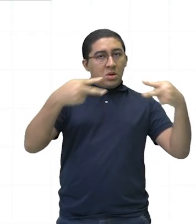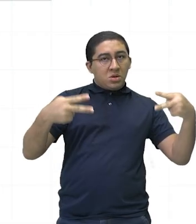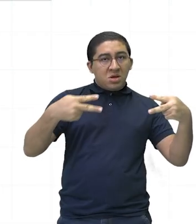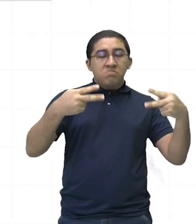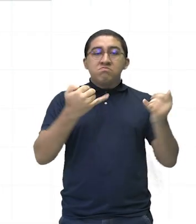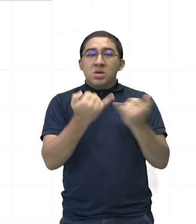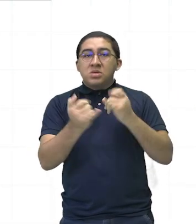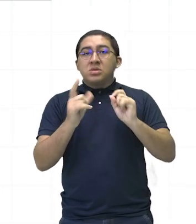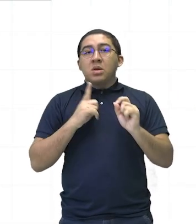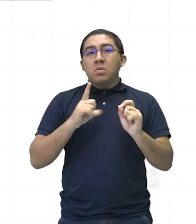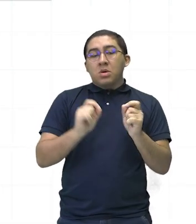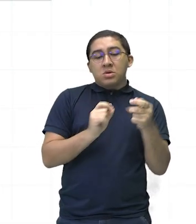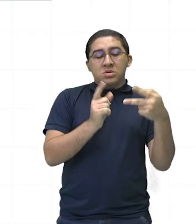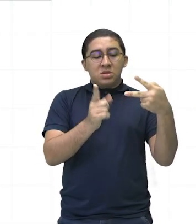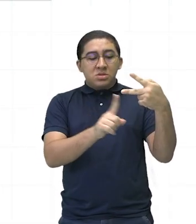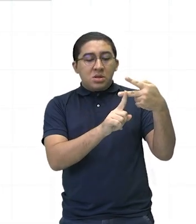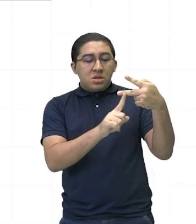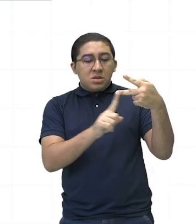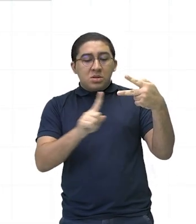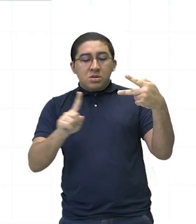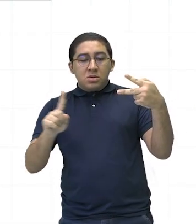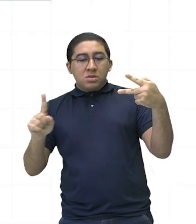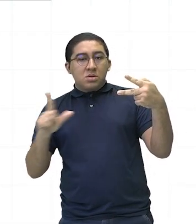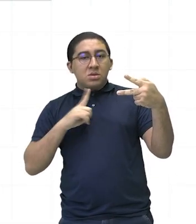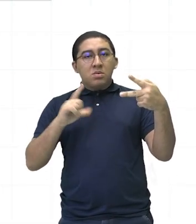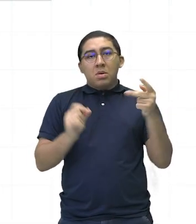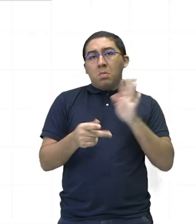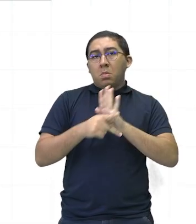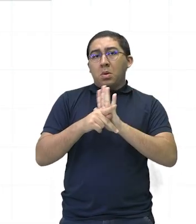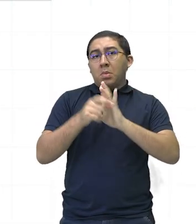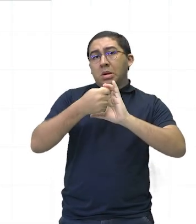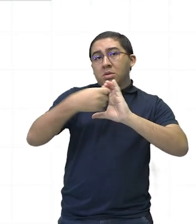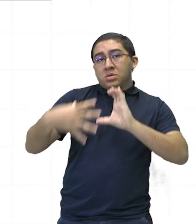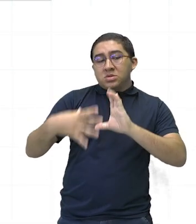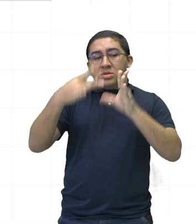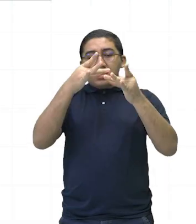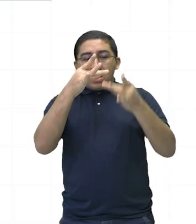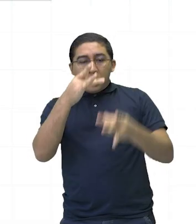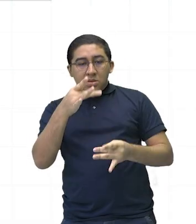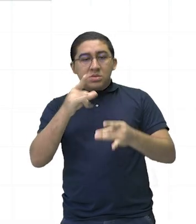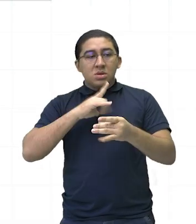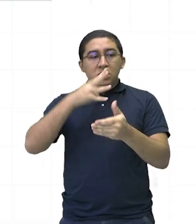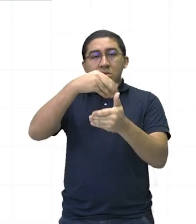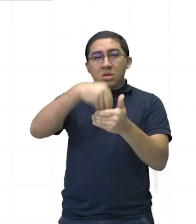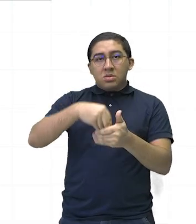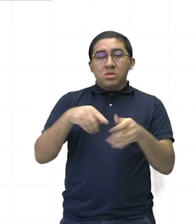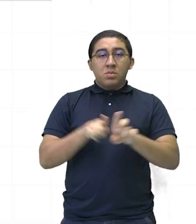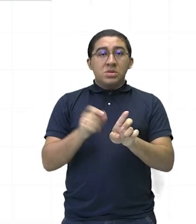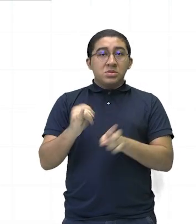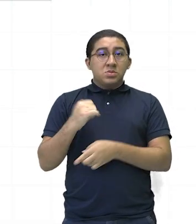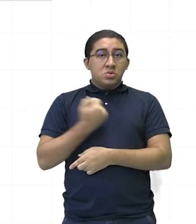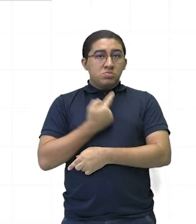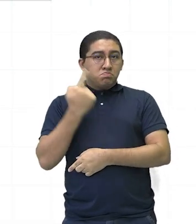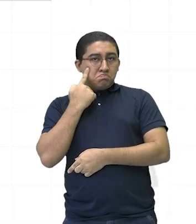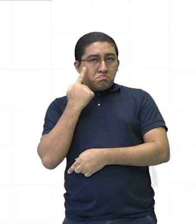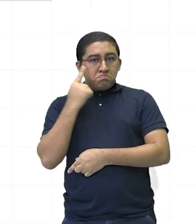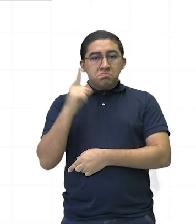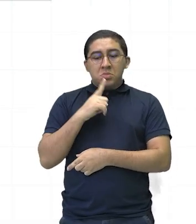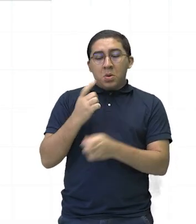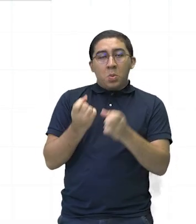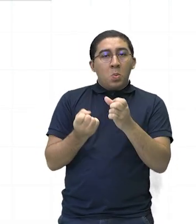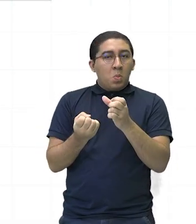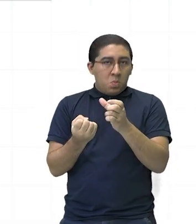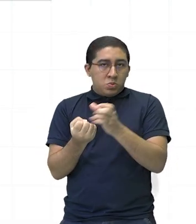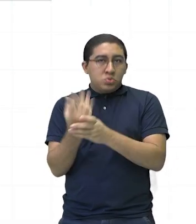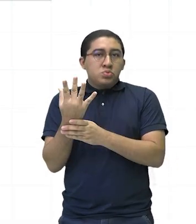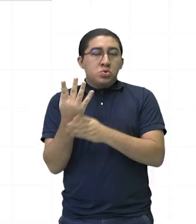de receita e que o gene é a própria receita. E que a partir se nós seguirmos essa receita, nós vamos ter um produto, que no